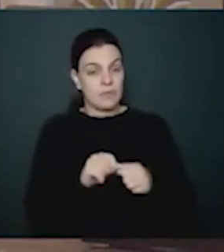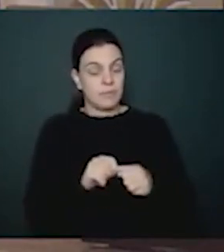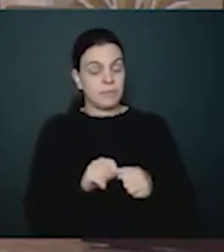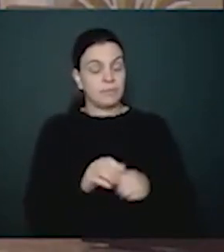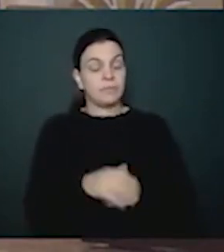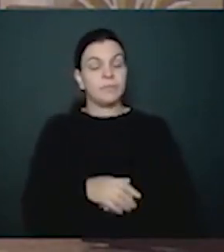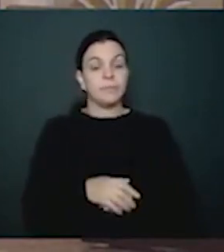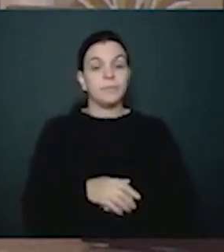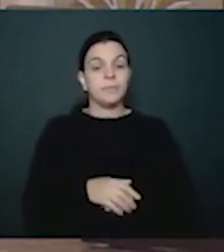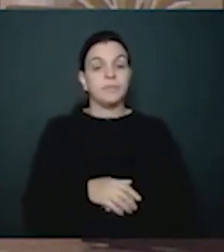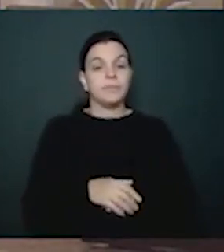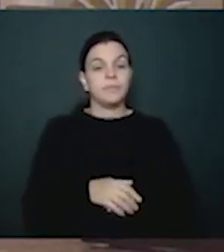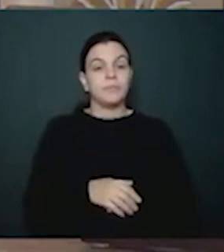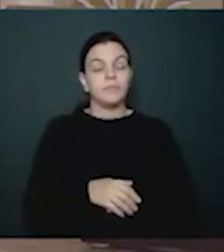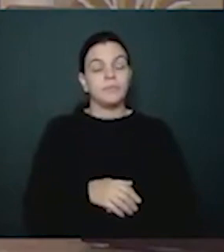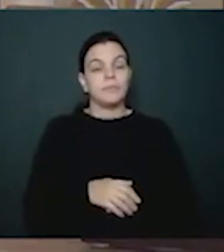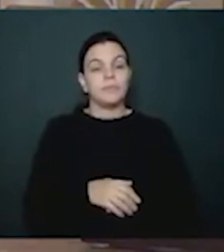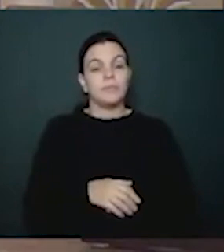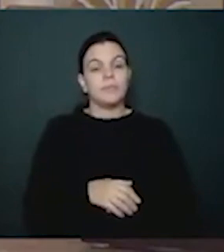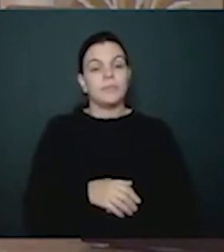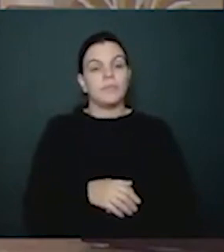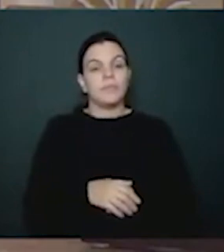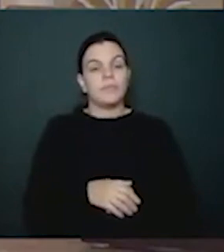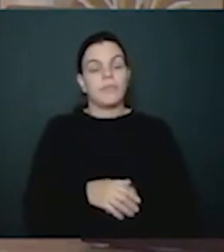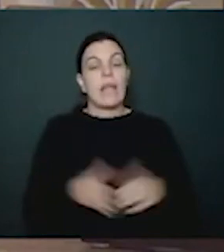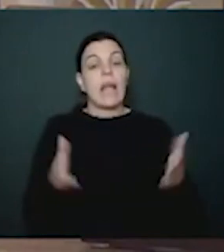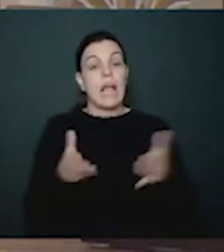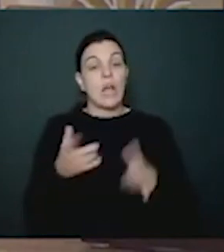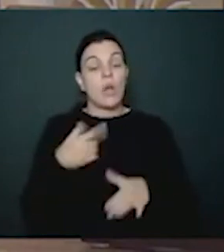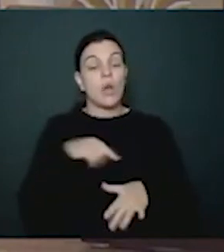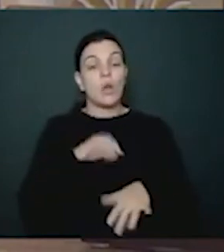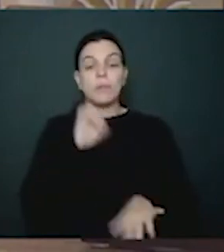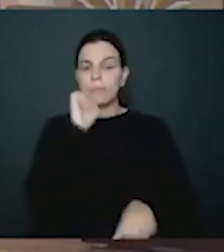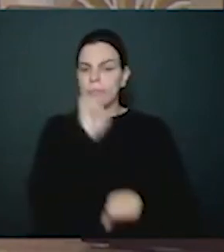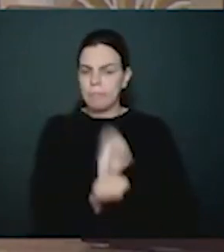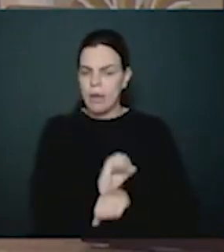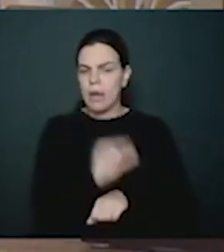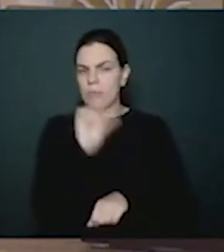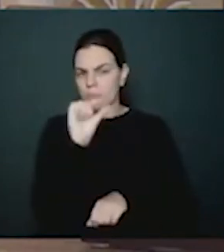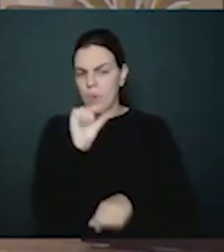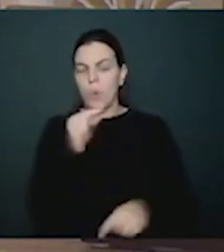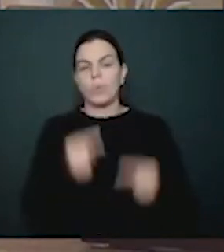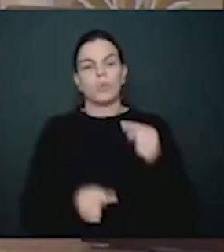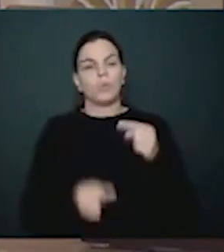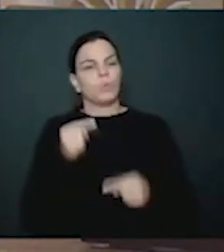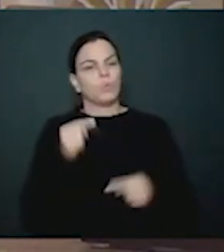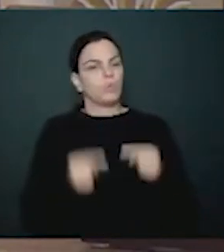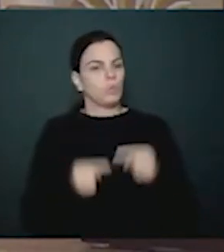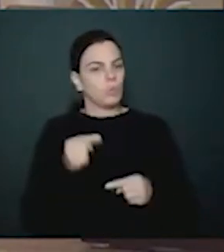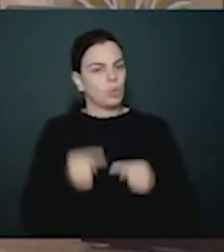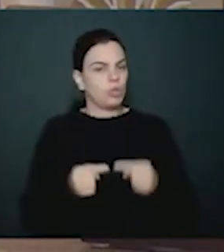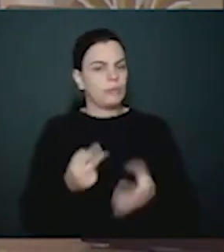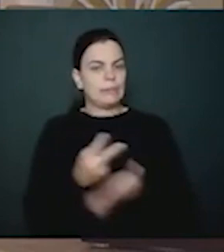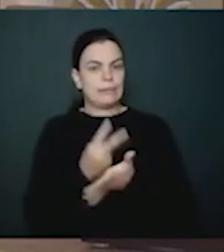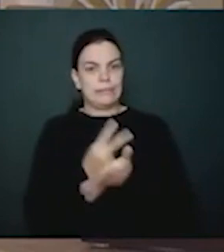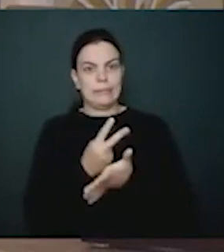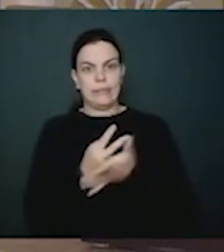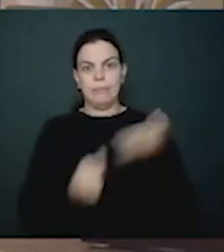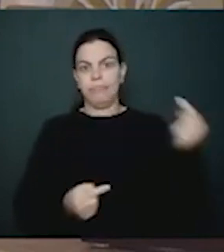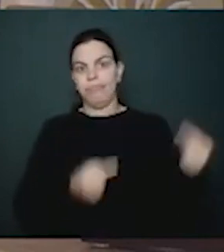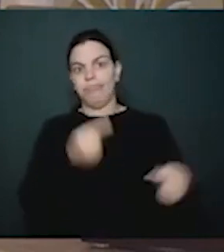damos uma pausa nessa discussão calorosa que sempre acontece aqui na Câmara